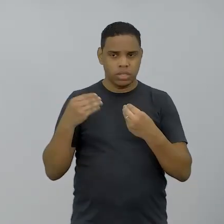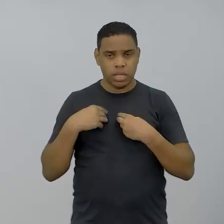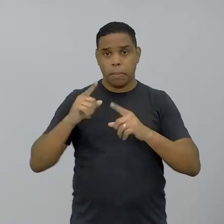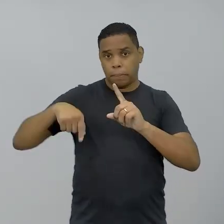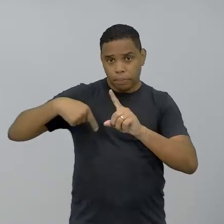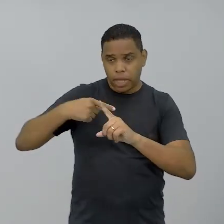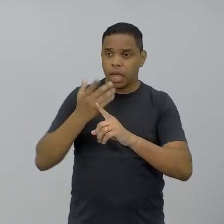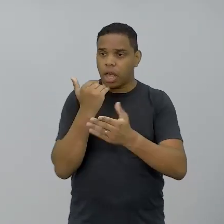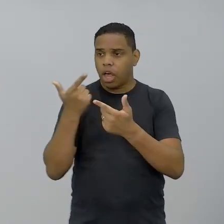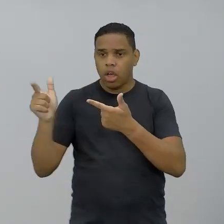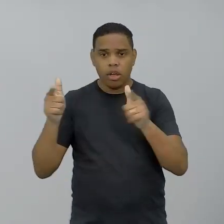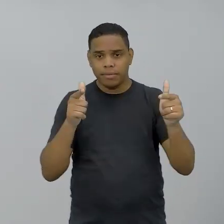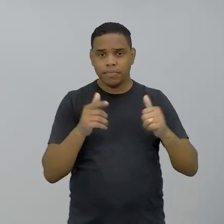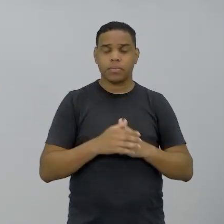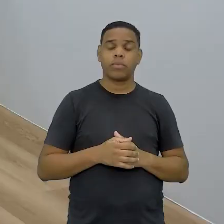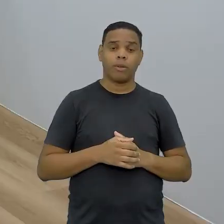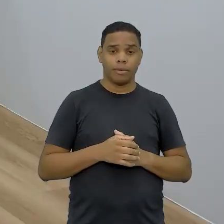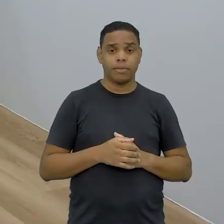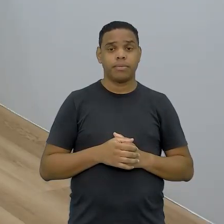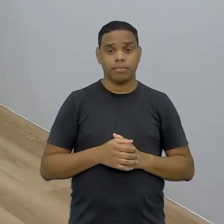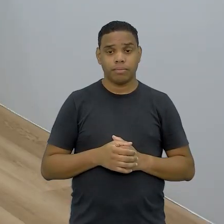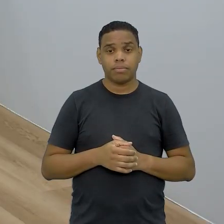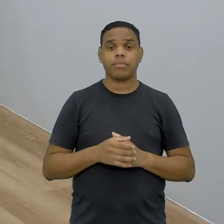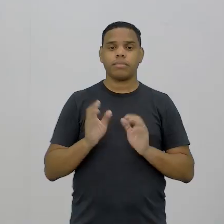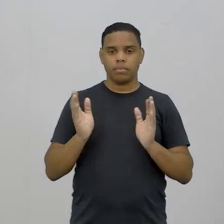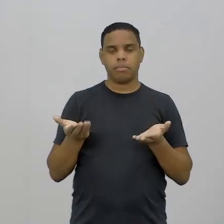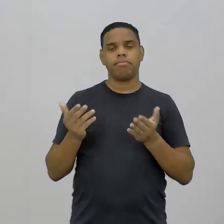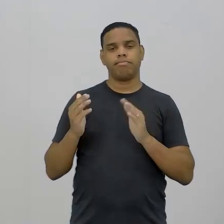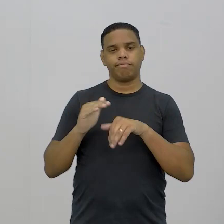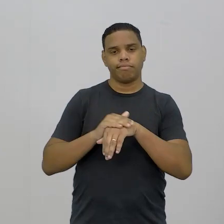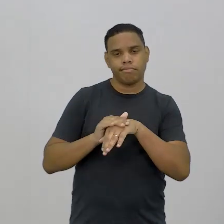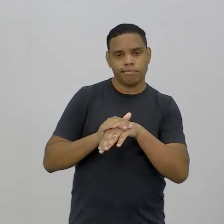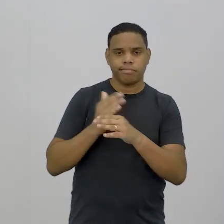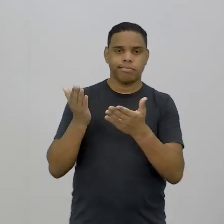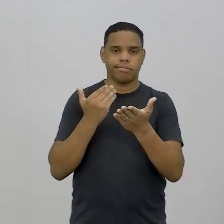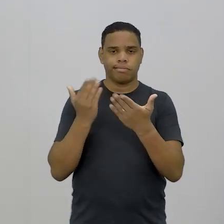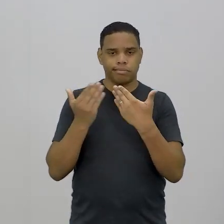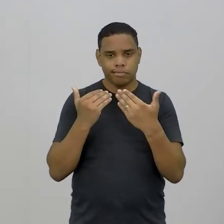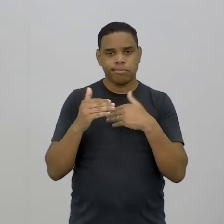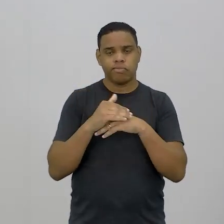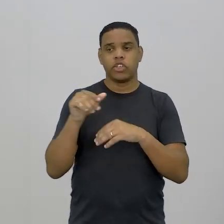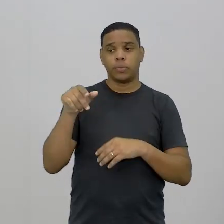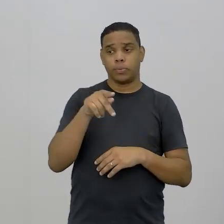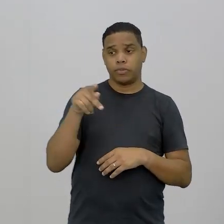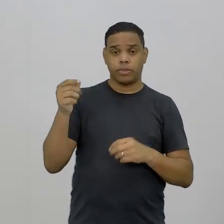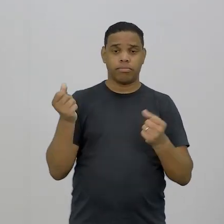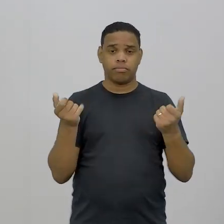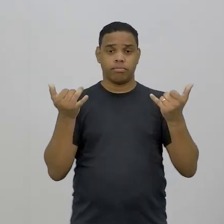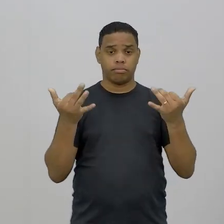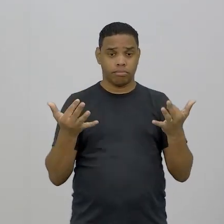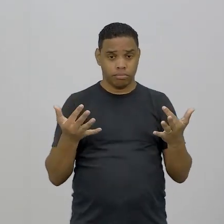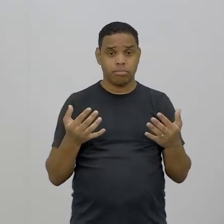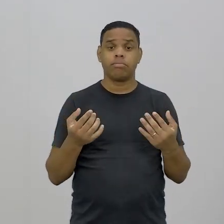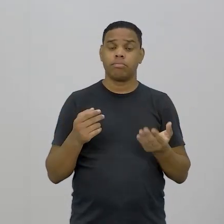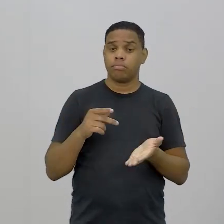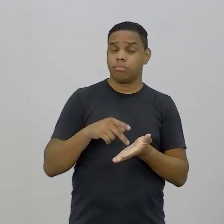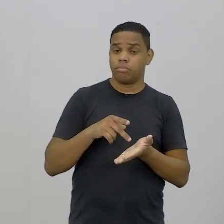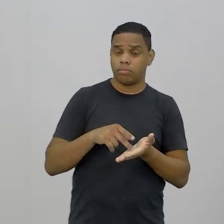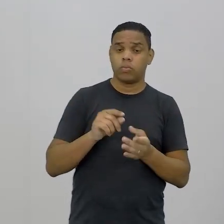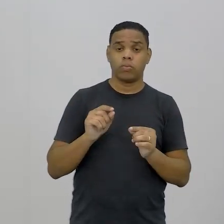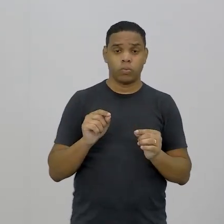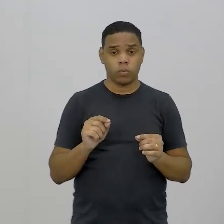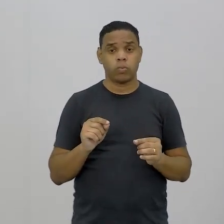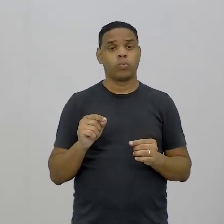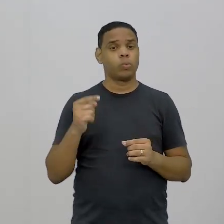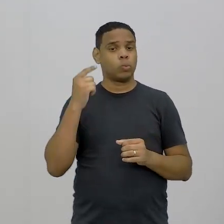suplementação. Muito bem, né? Então isso foi discutido também bastante, né, com o professor e justamente, né, Eve, essa questão